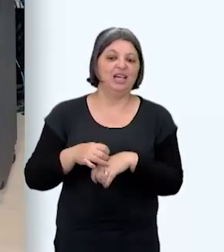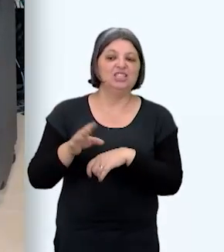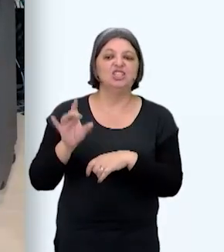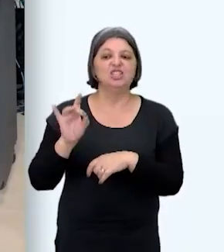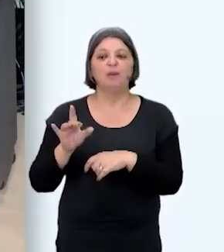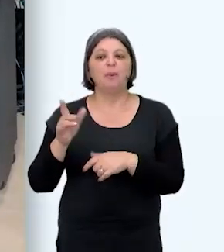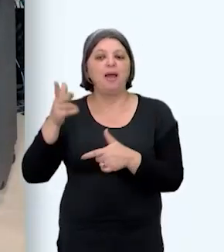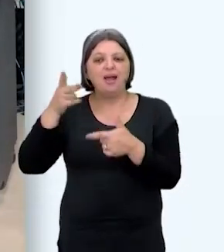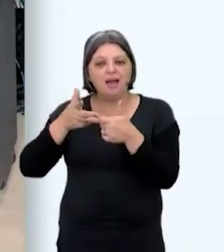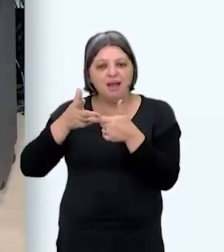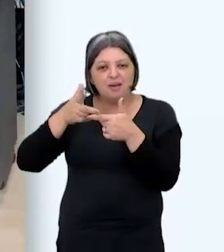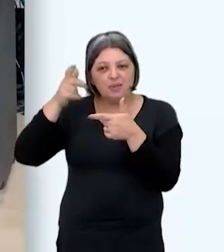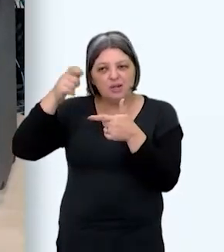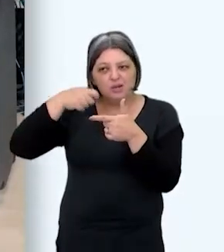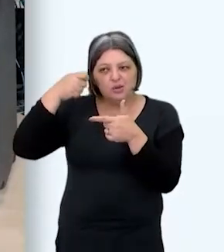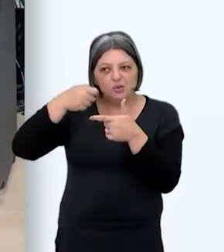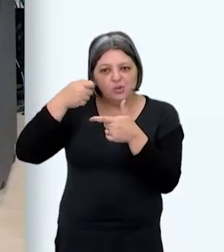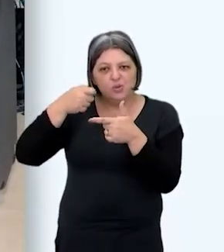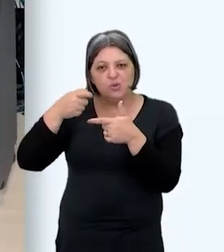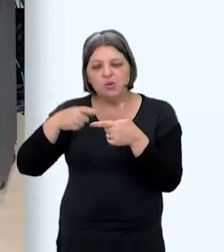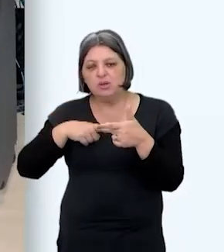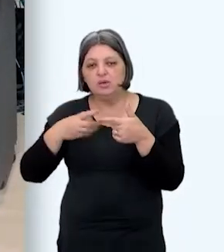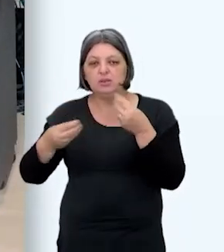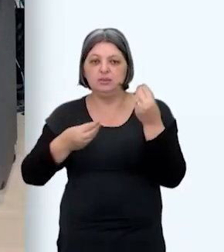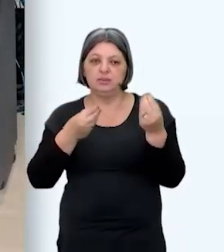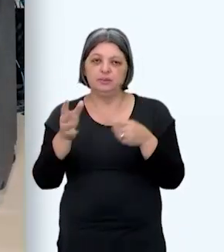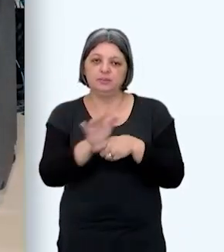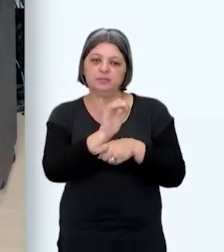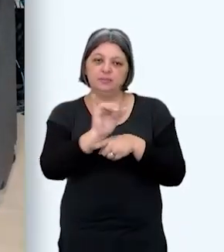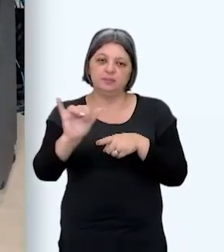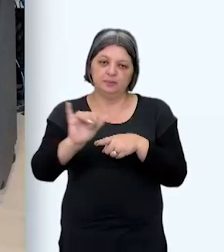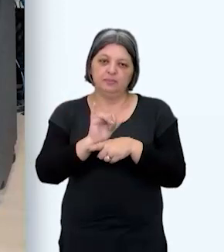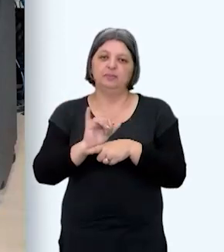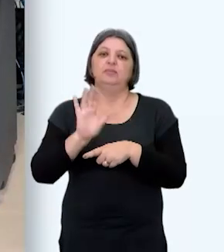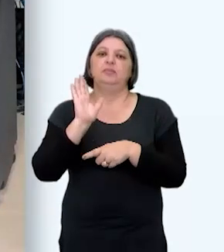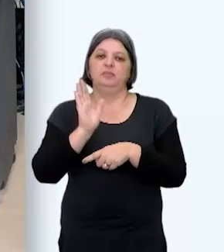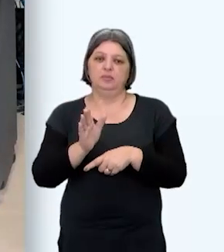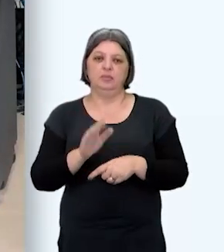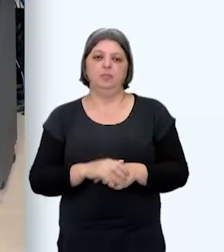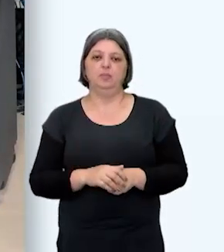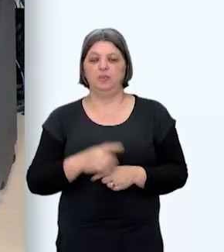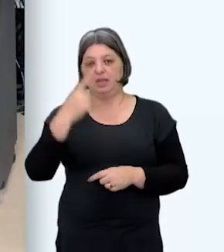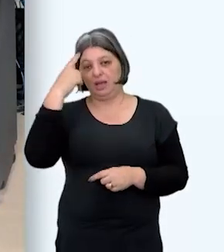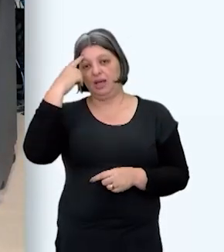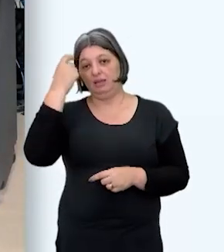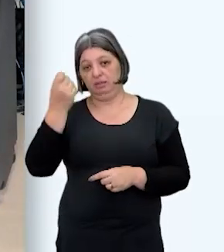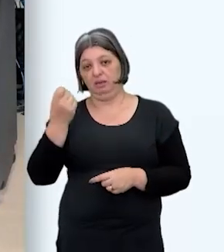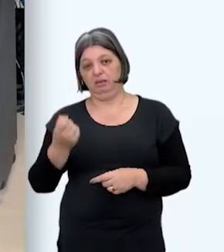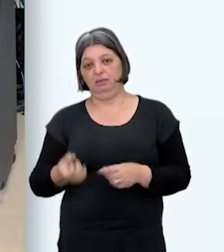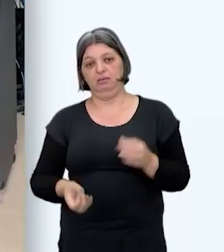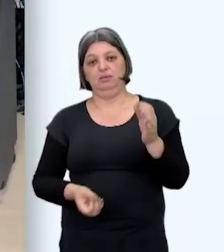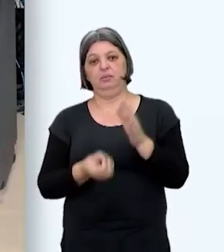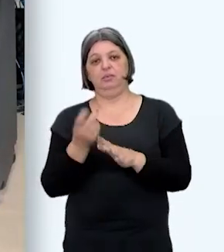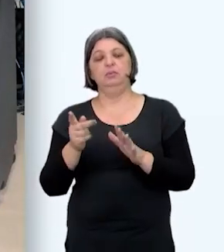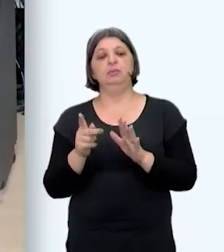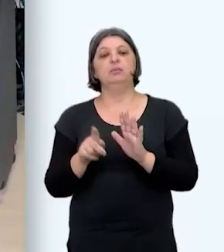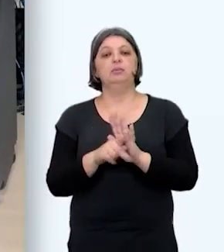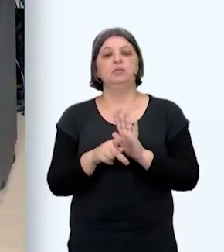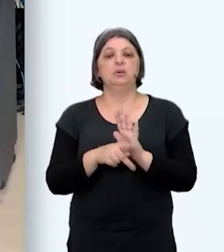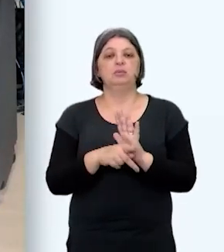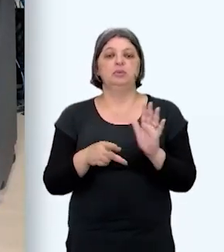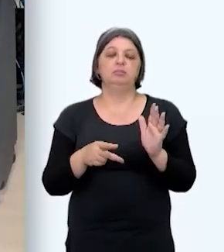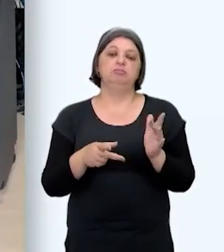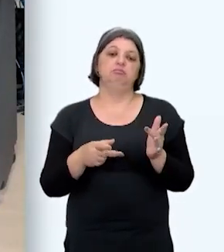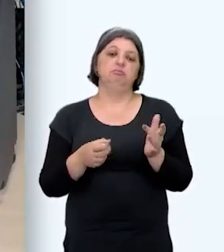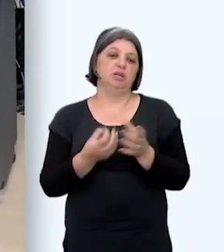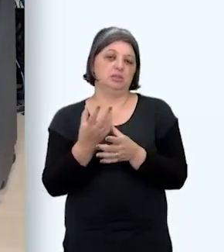na mão hoje, você ter essa acessibilidade ali na mão, já facilita bastante, né? Então a ideia na cabeça vai ser um diferencial para você produzir uma